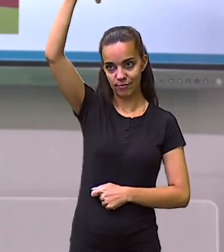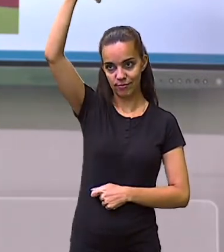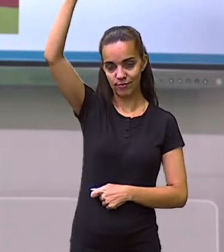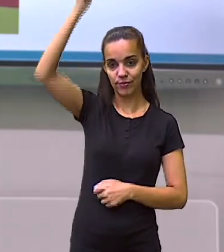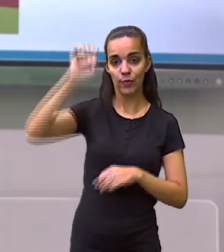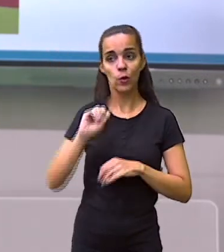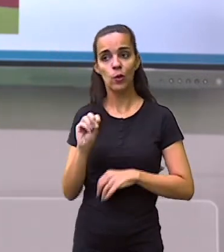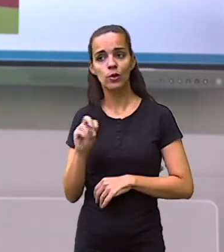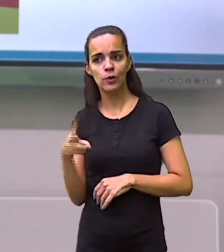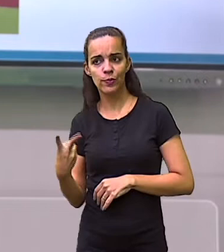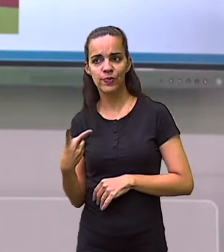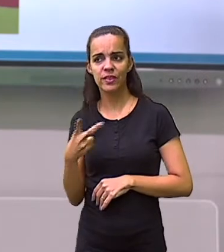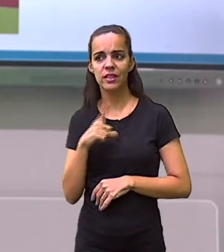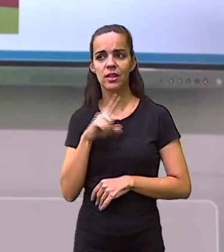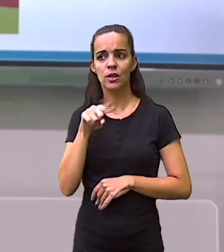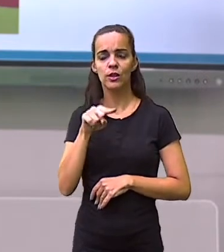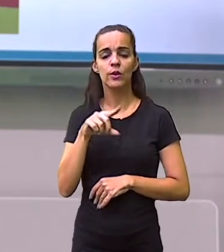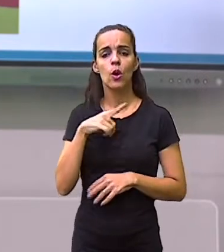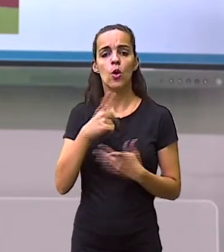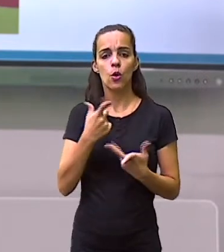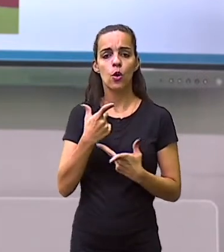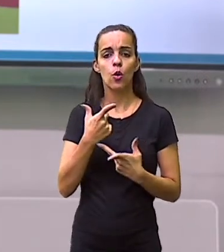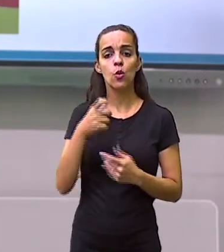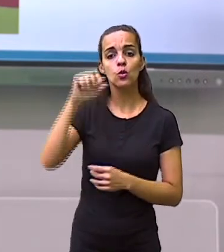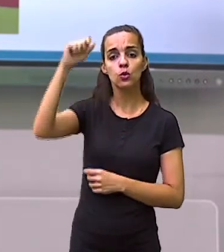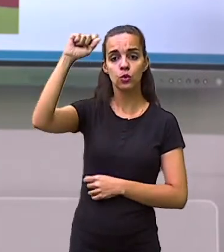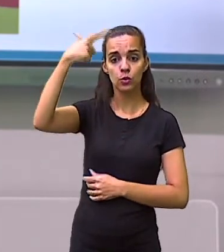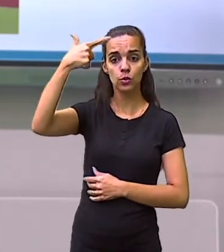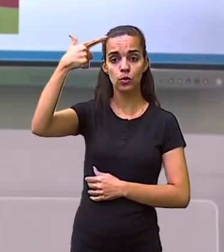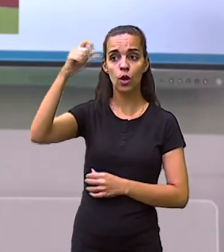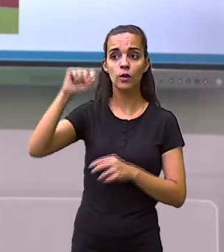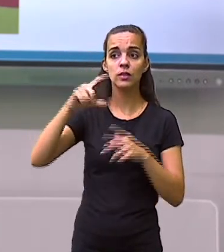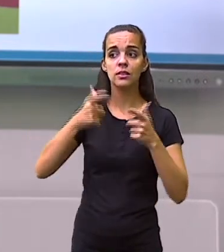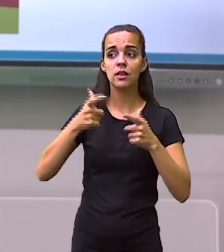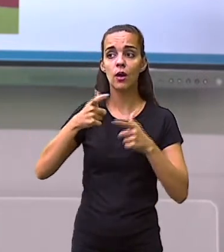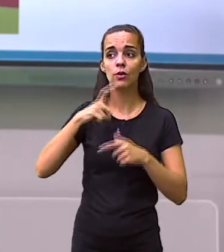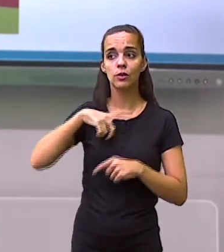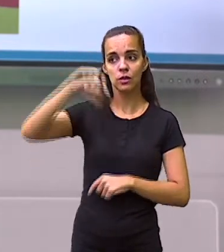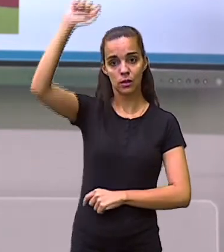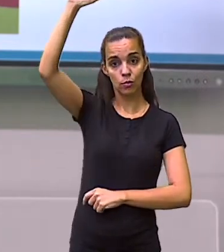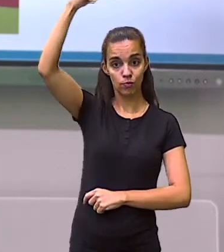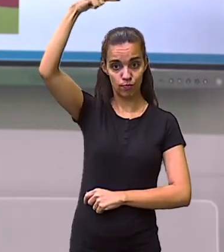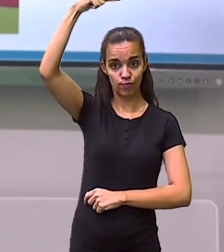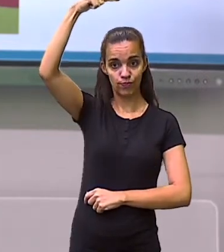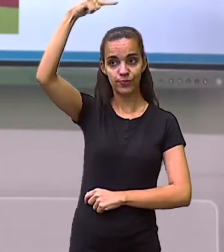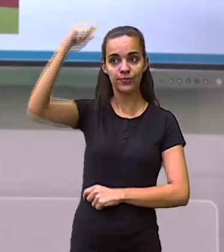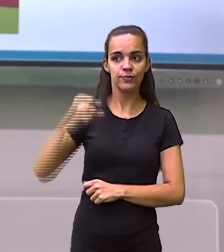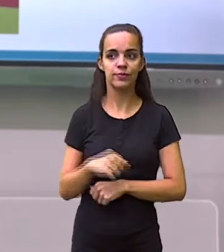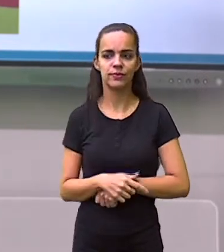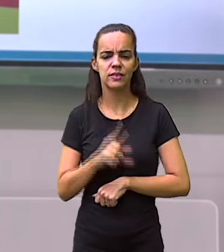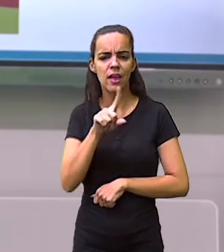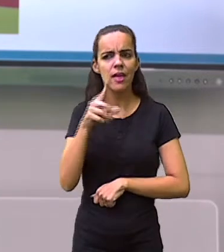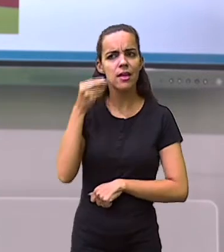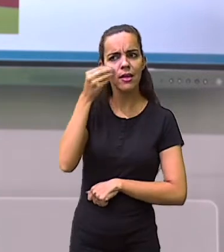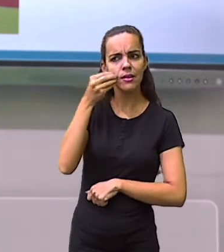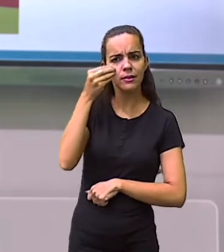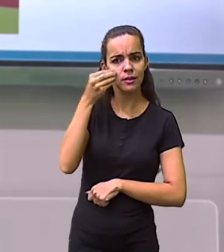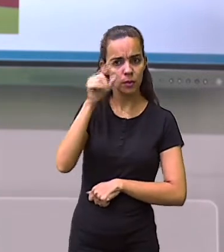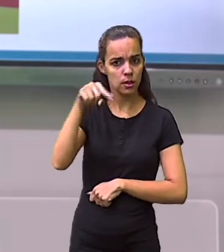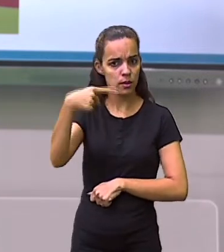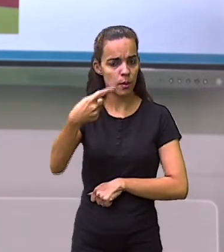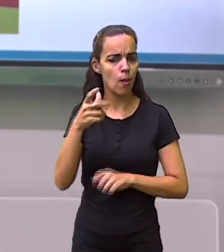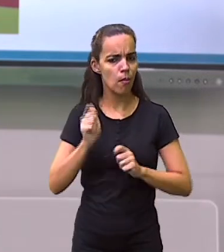Ou seja, o Sol está no ponto chamado zênite. Faça esta experiência